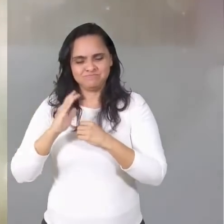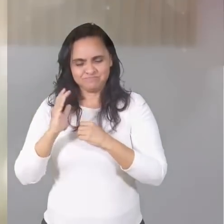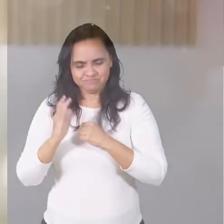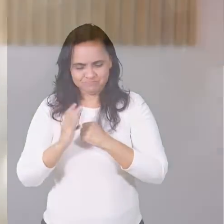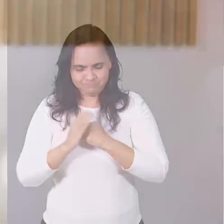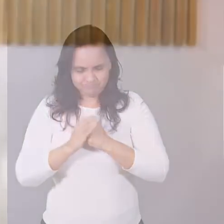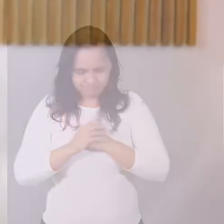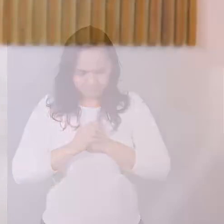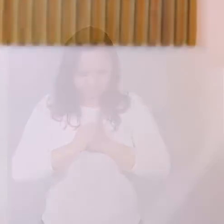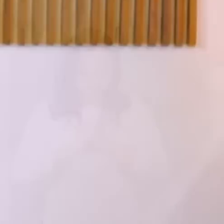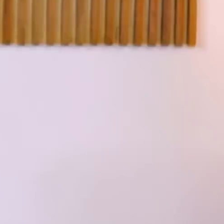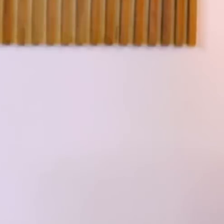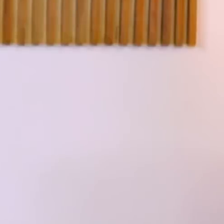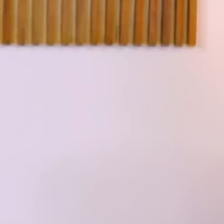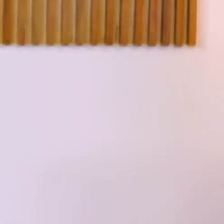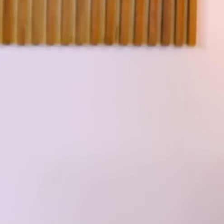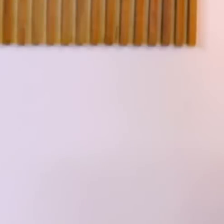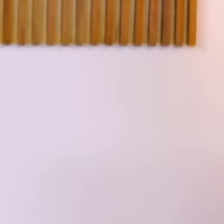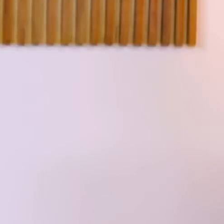Deus.